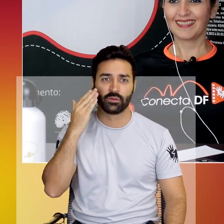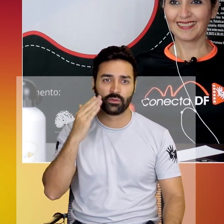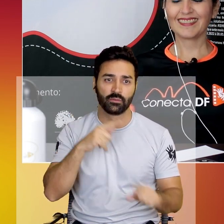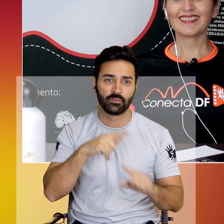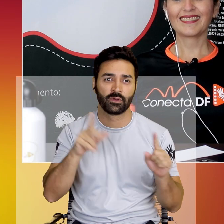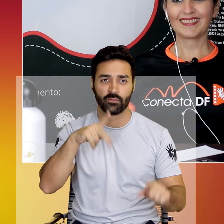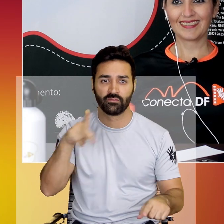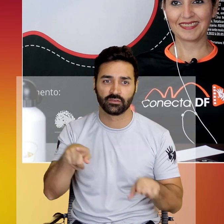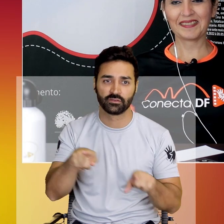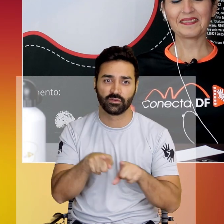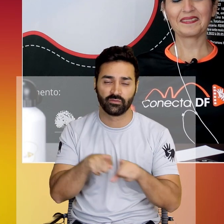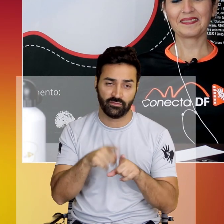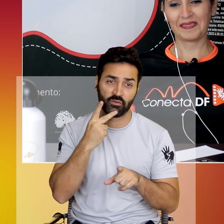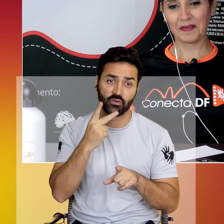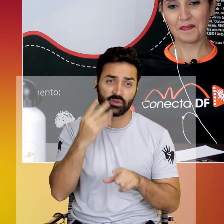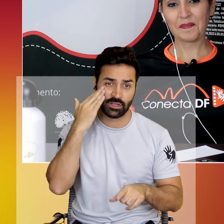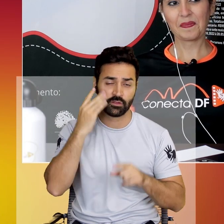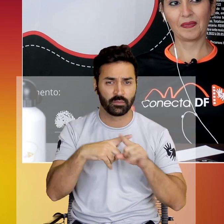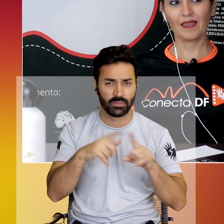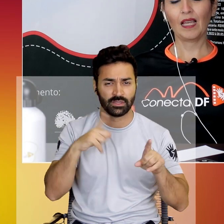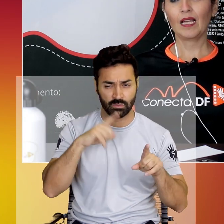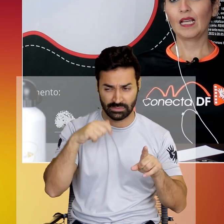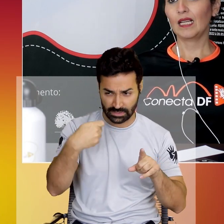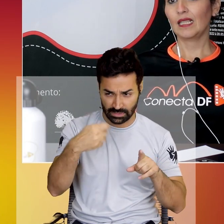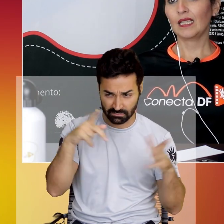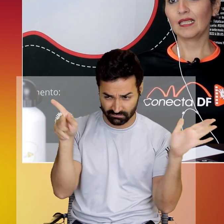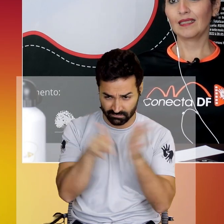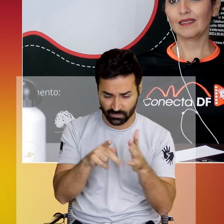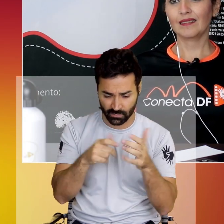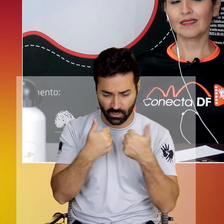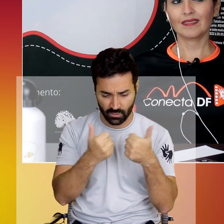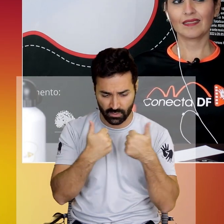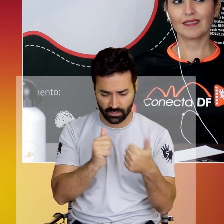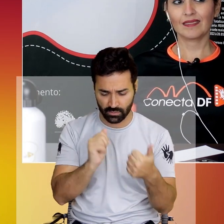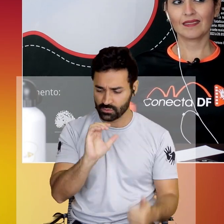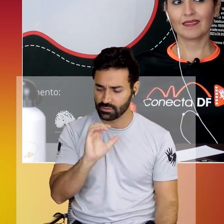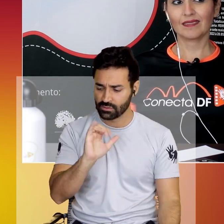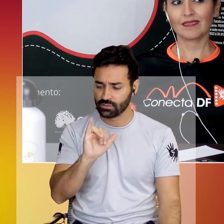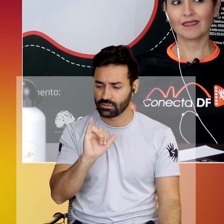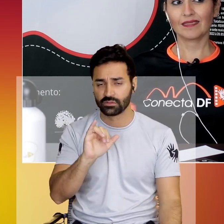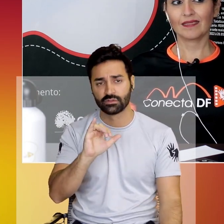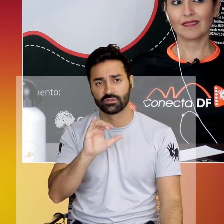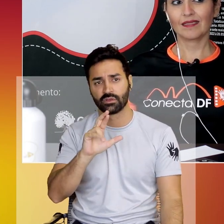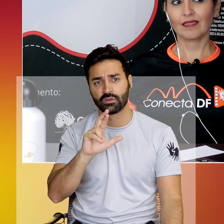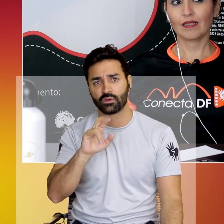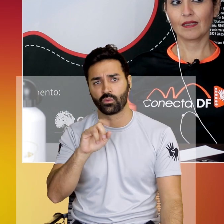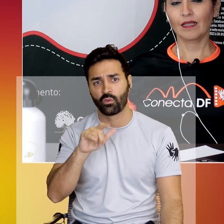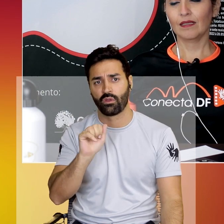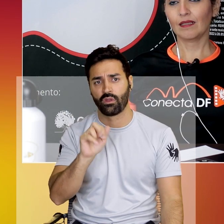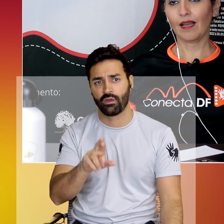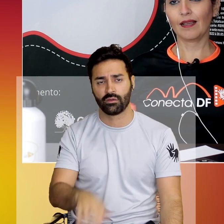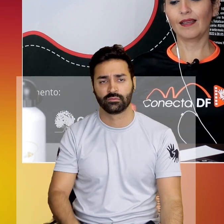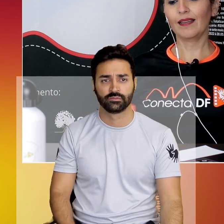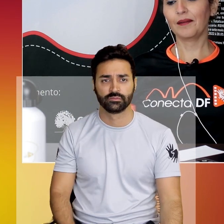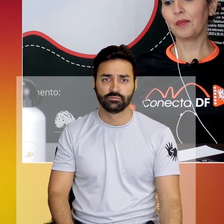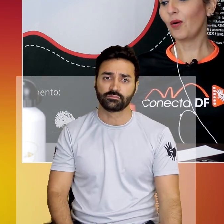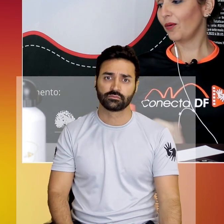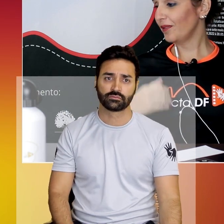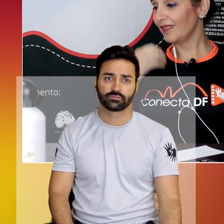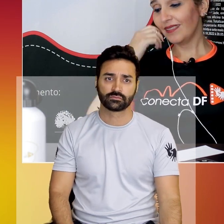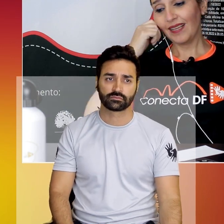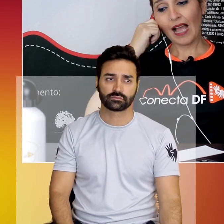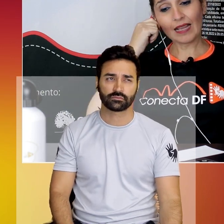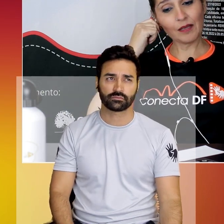professor também. Mas, assim, existe um sinal certo para ônibus grande circular? Tá, Existe?